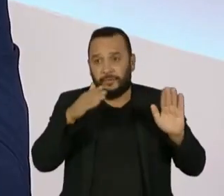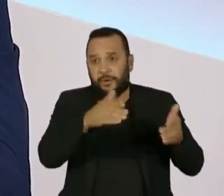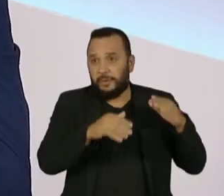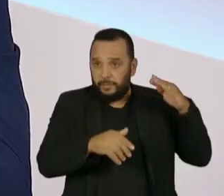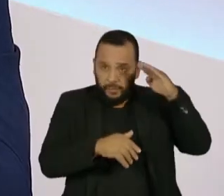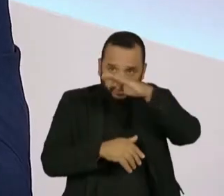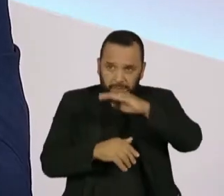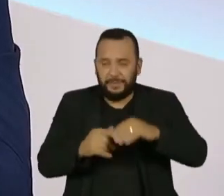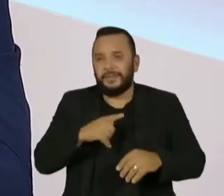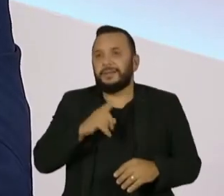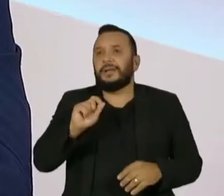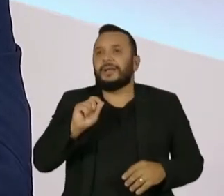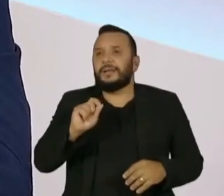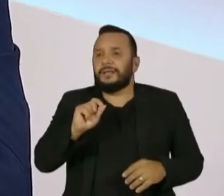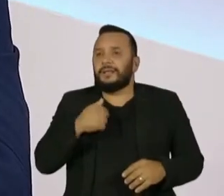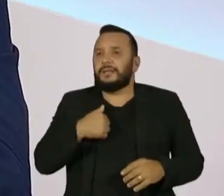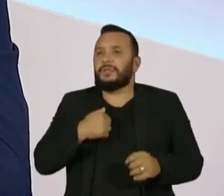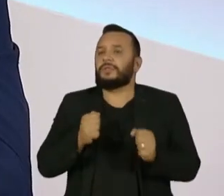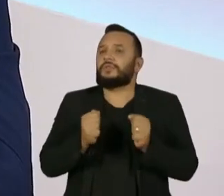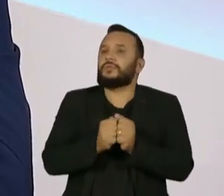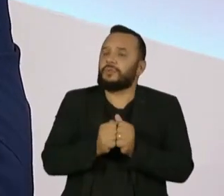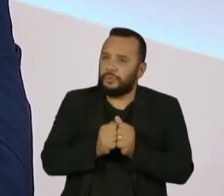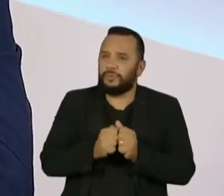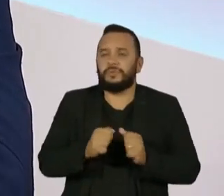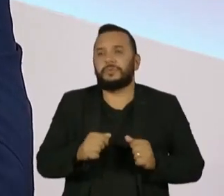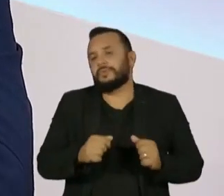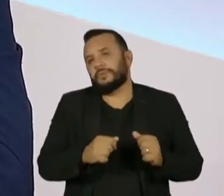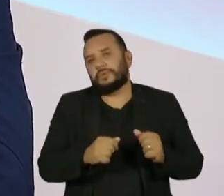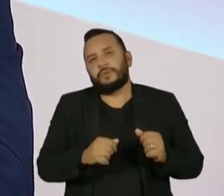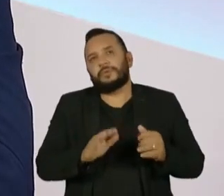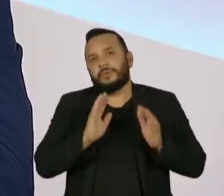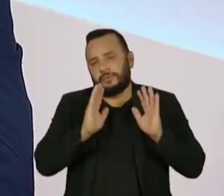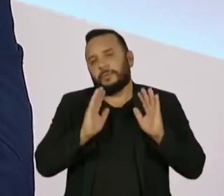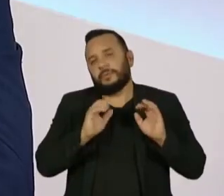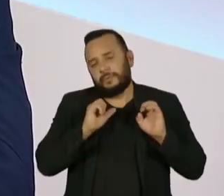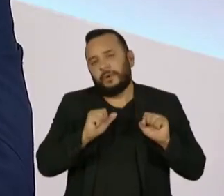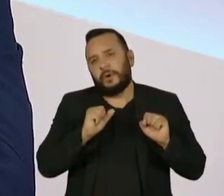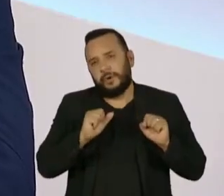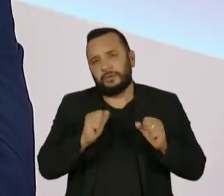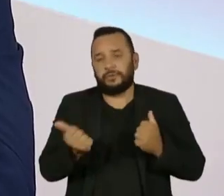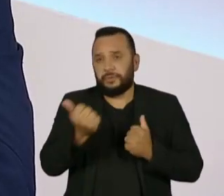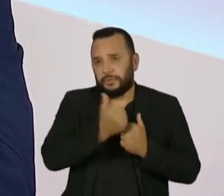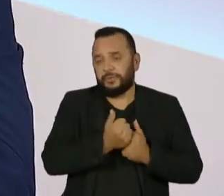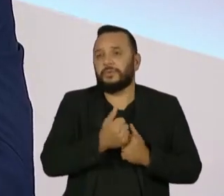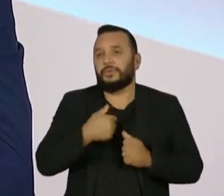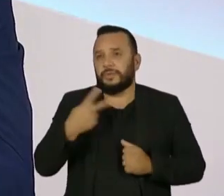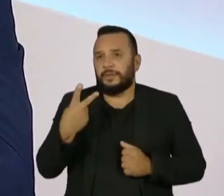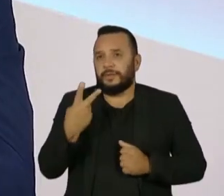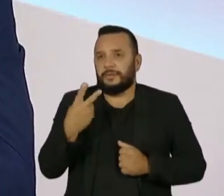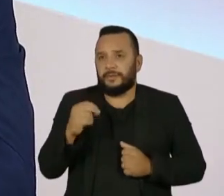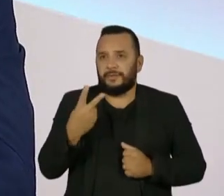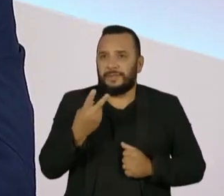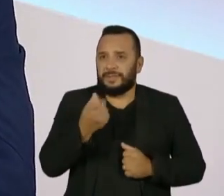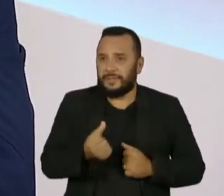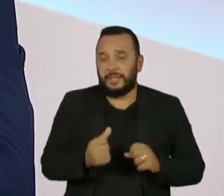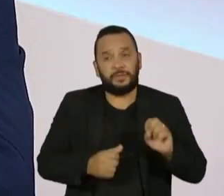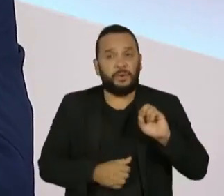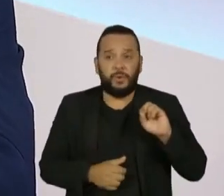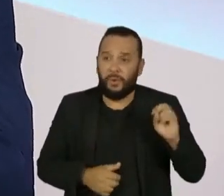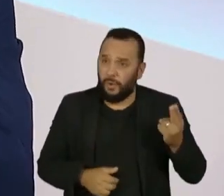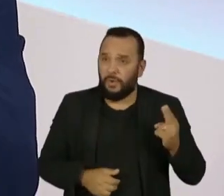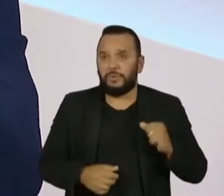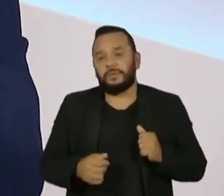vê nomes aí que podem vir a surgir como opções para 2026, considerando que o Bolsonaro está inelegível, ou ainda se trabalha com a hipótese